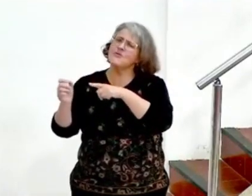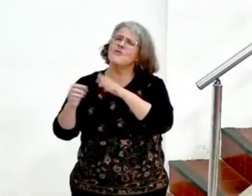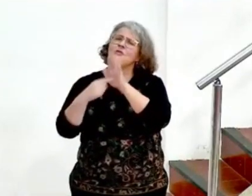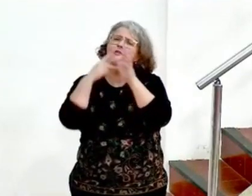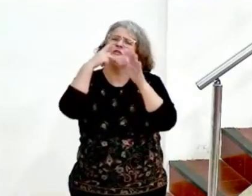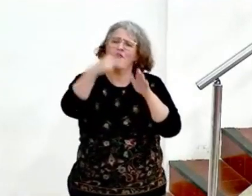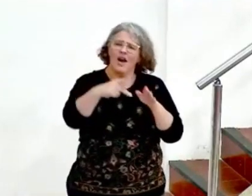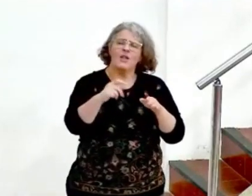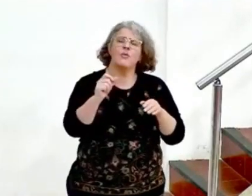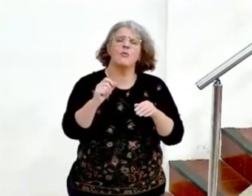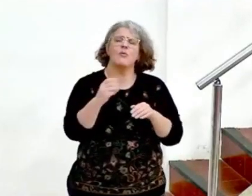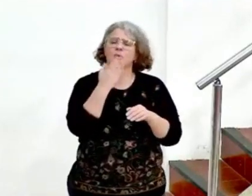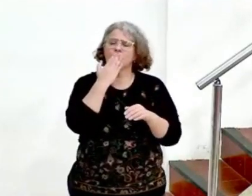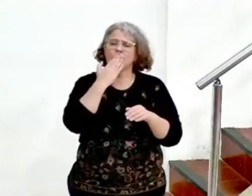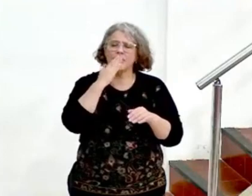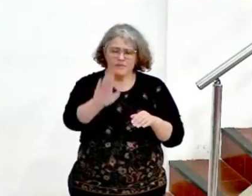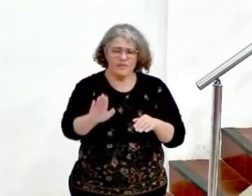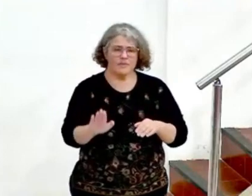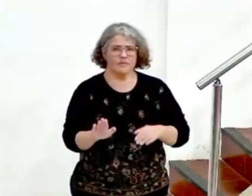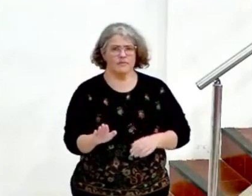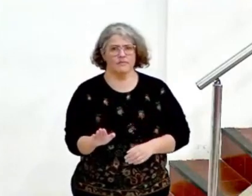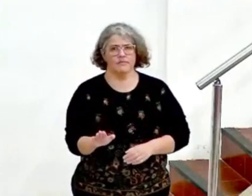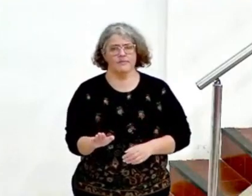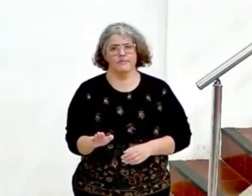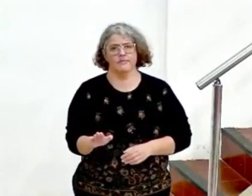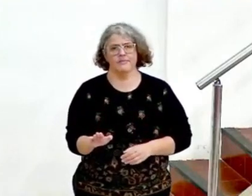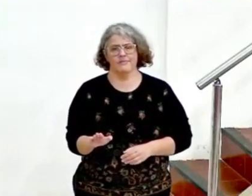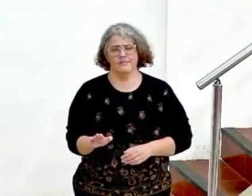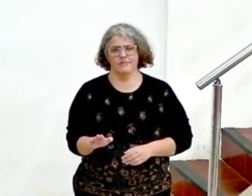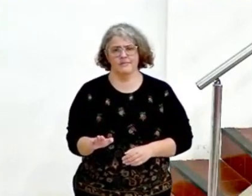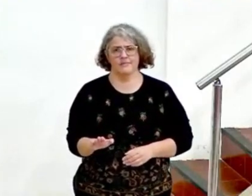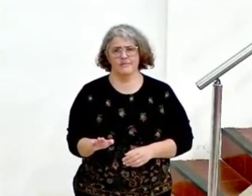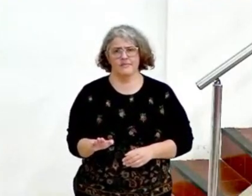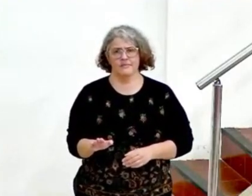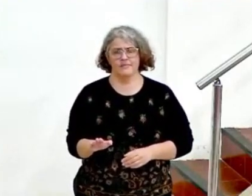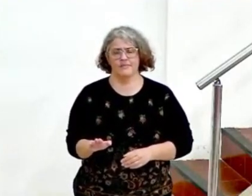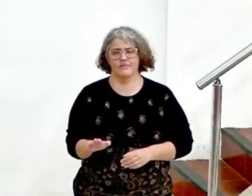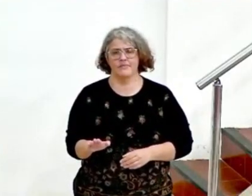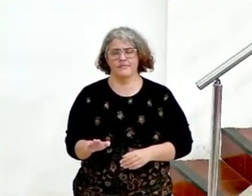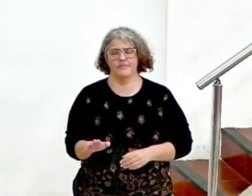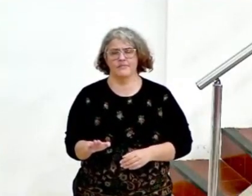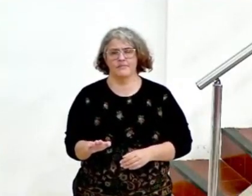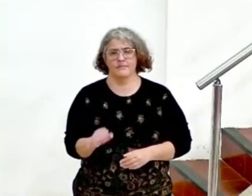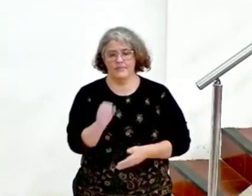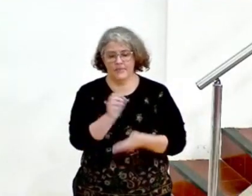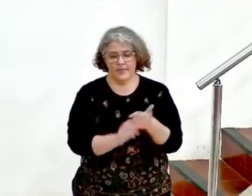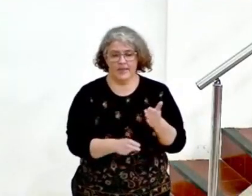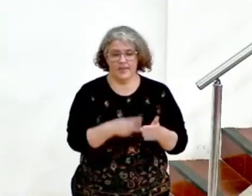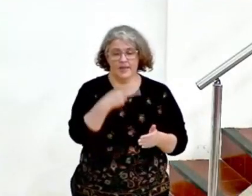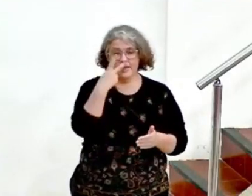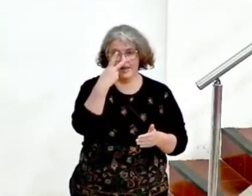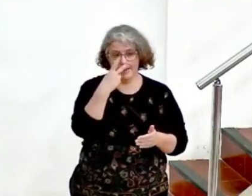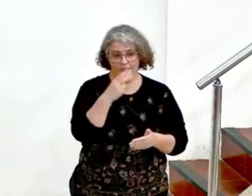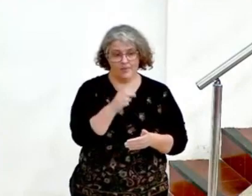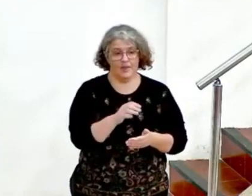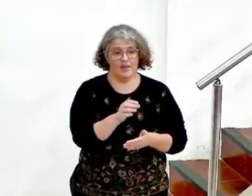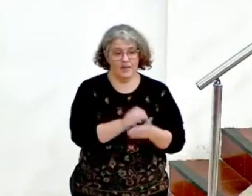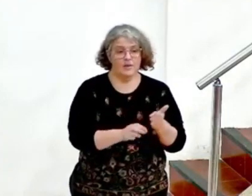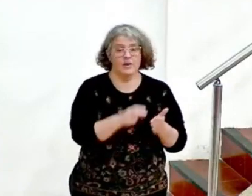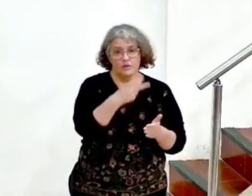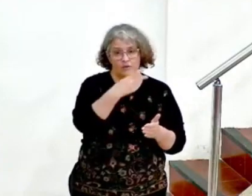que ele diz. E o verso 21, o capítulo 21, verso 1 diz: visitou o Senhor a